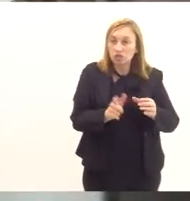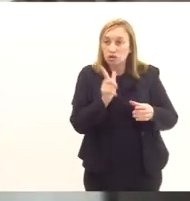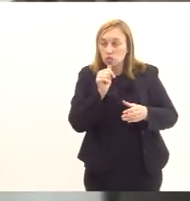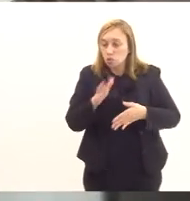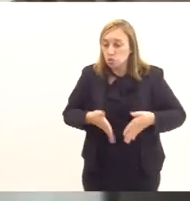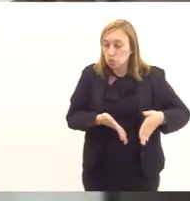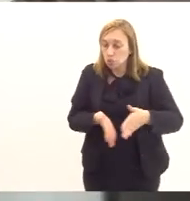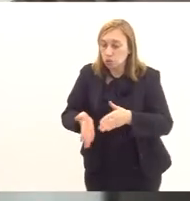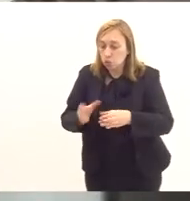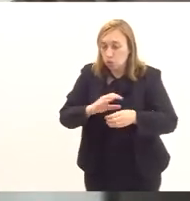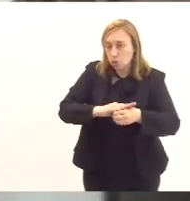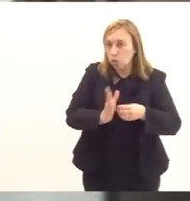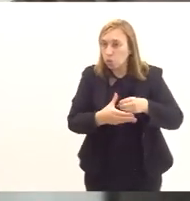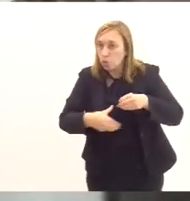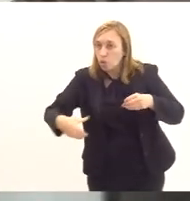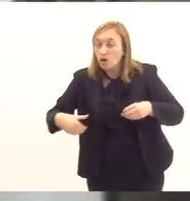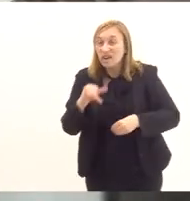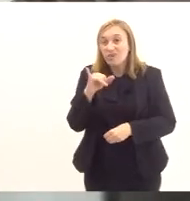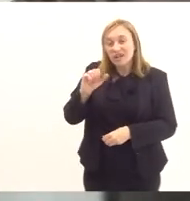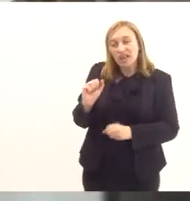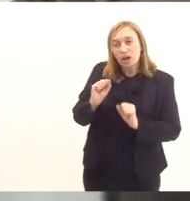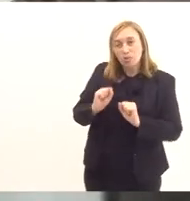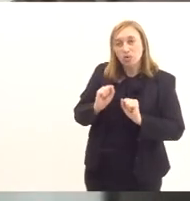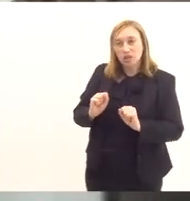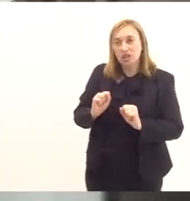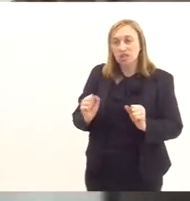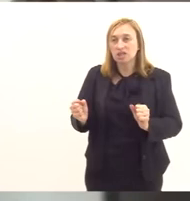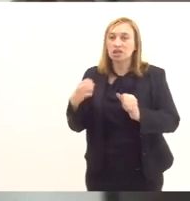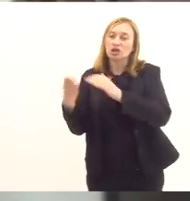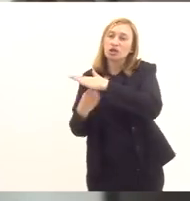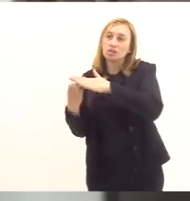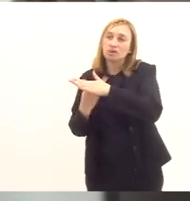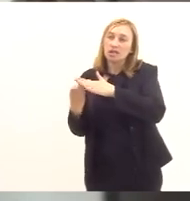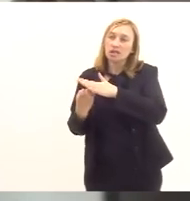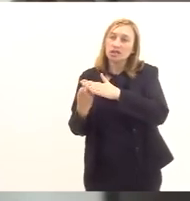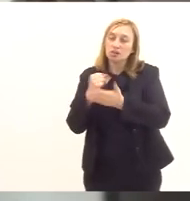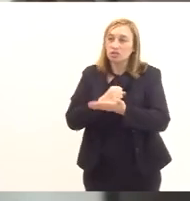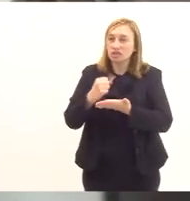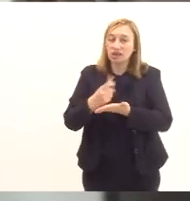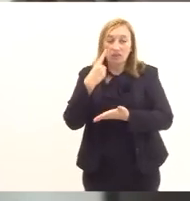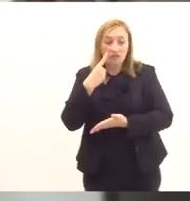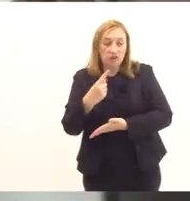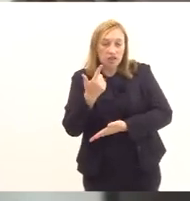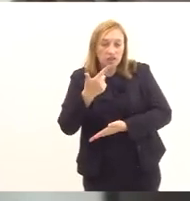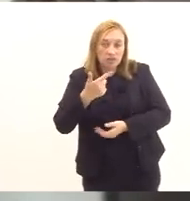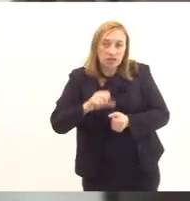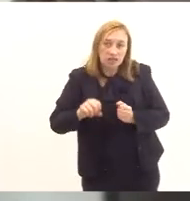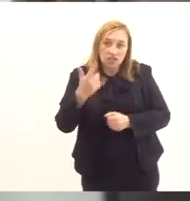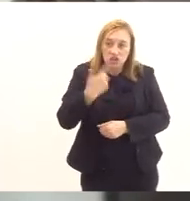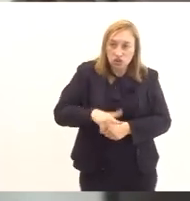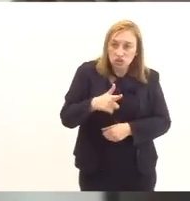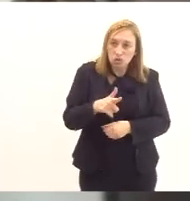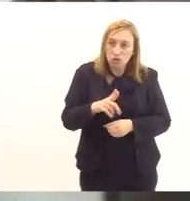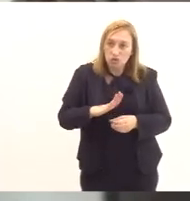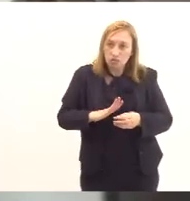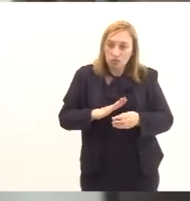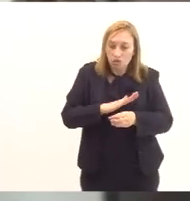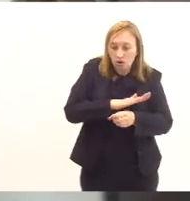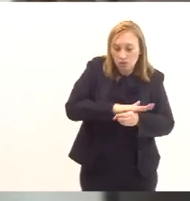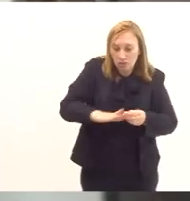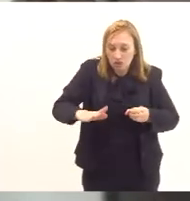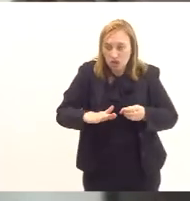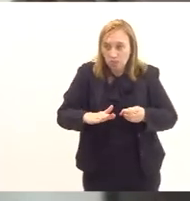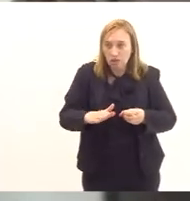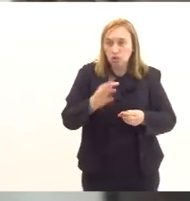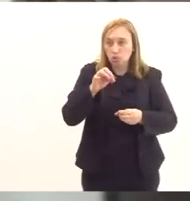esgoto para que o ideia pudesse com a empresa contratada a fazer de novo o a selagem ali do túnel na parte